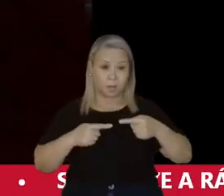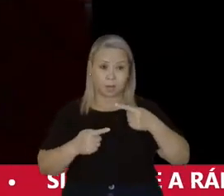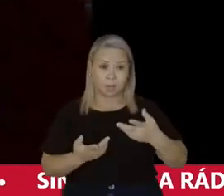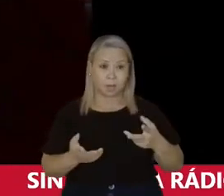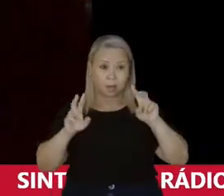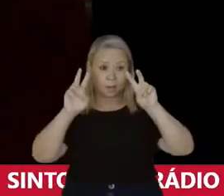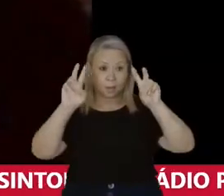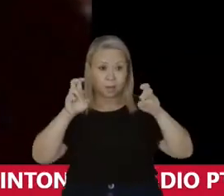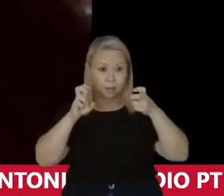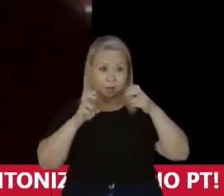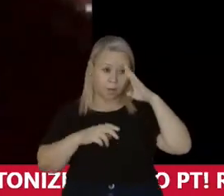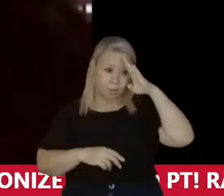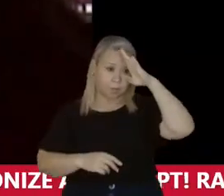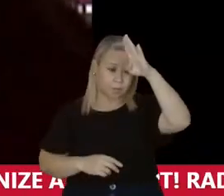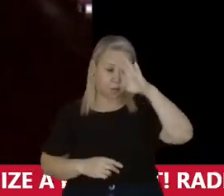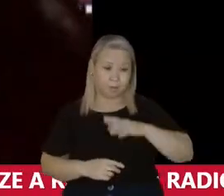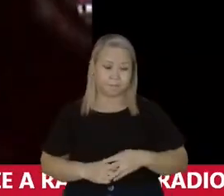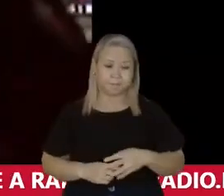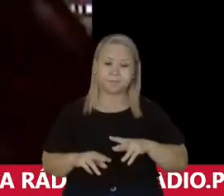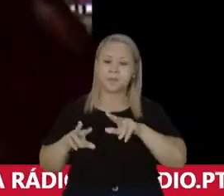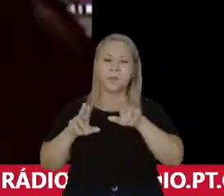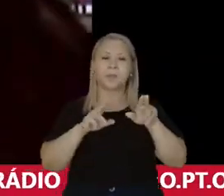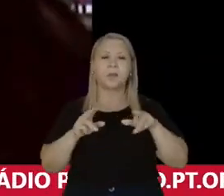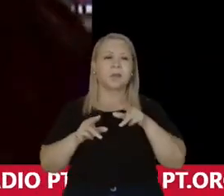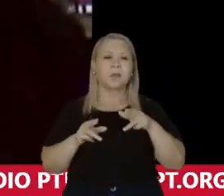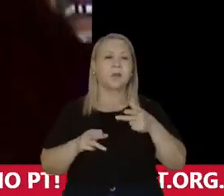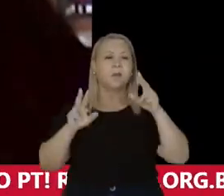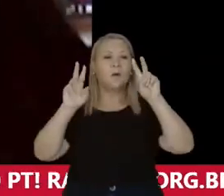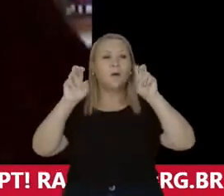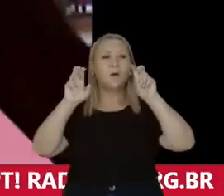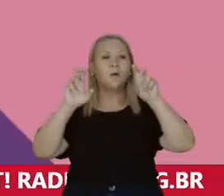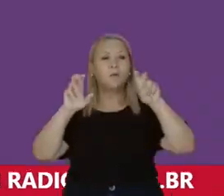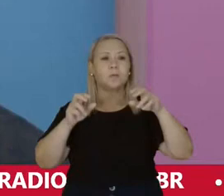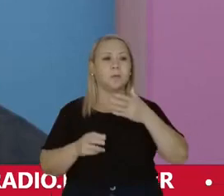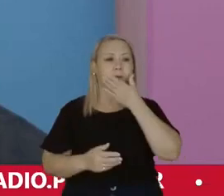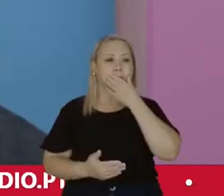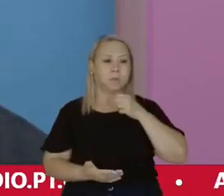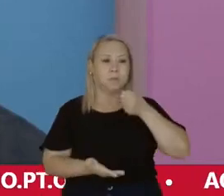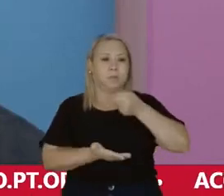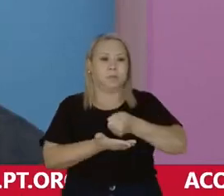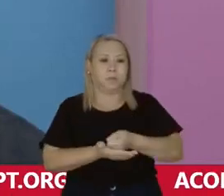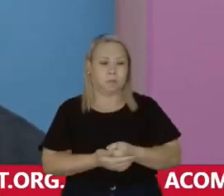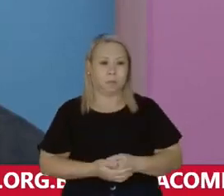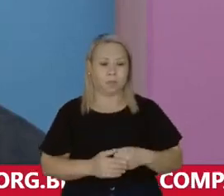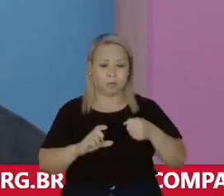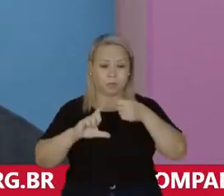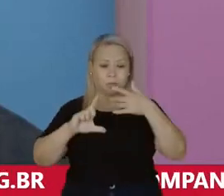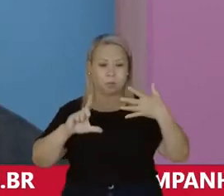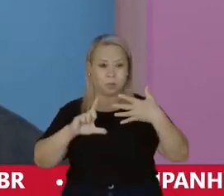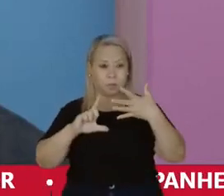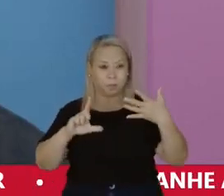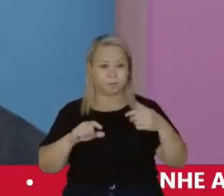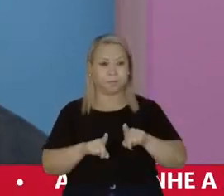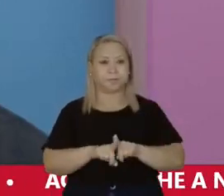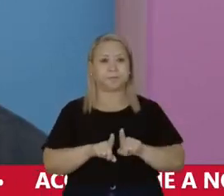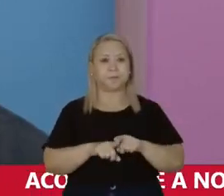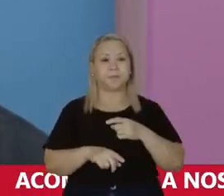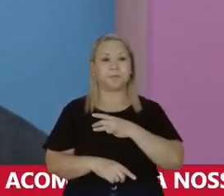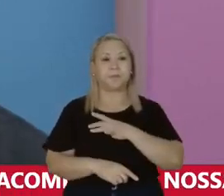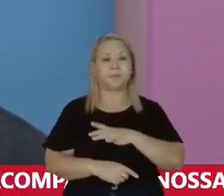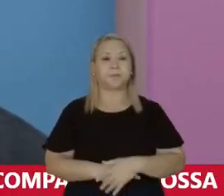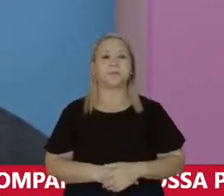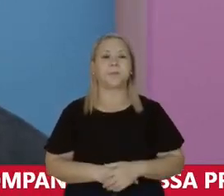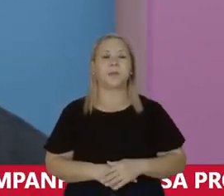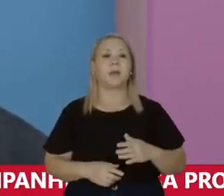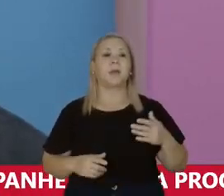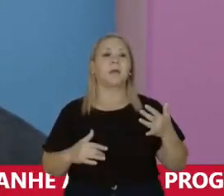essenciais, como é o tema do machismo, do racismo, da LGBTfobia. O TV Elas por Elas Formação de hoje fica